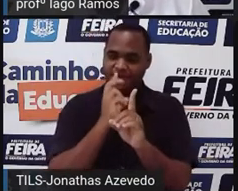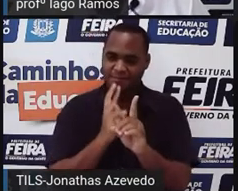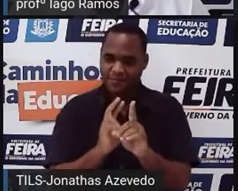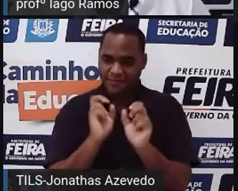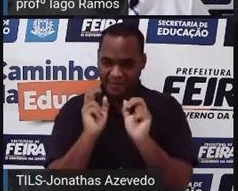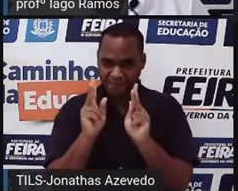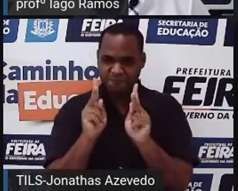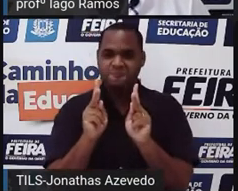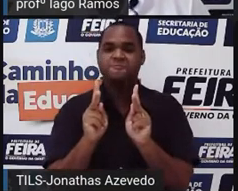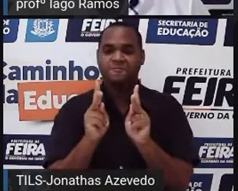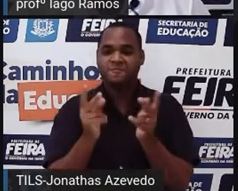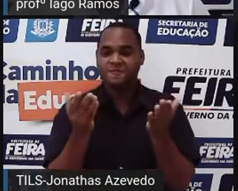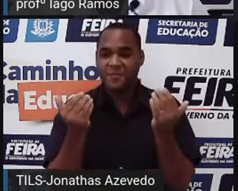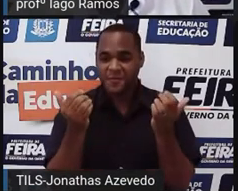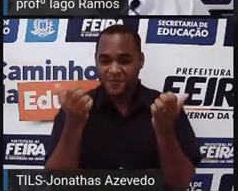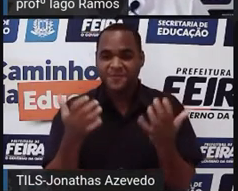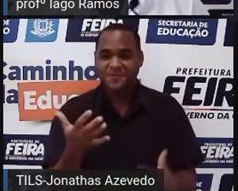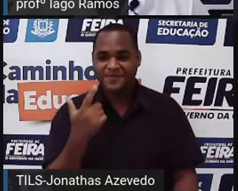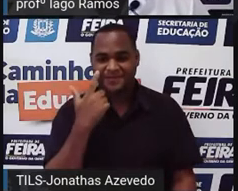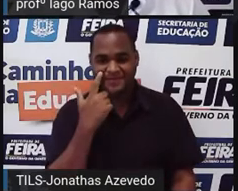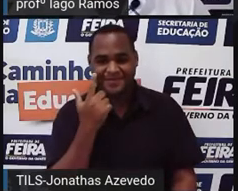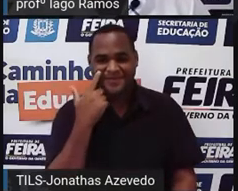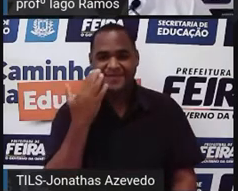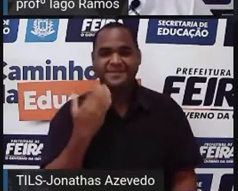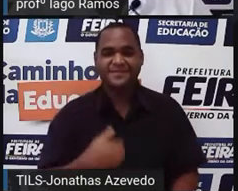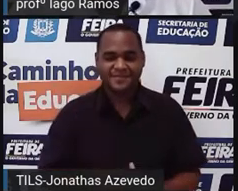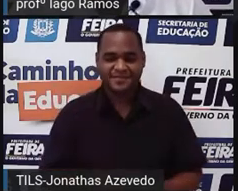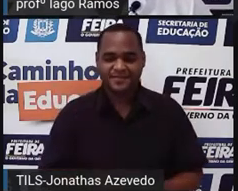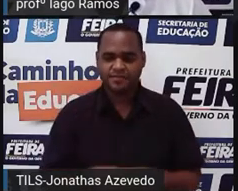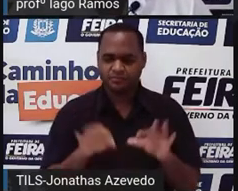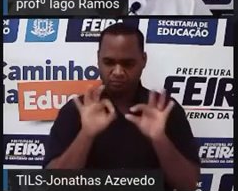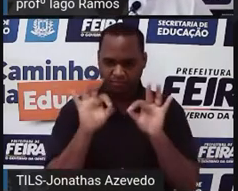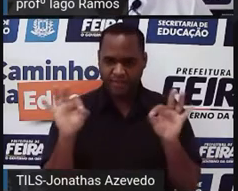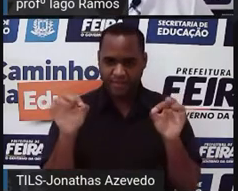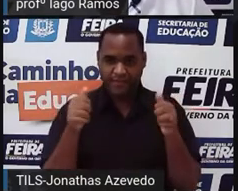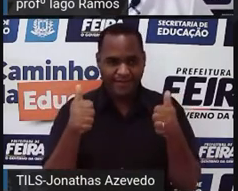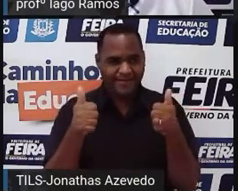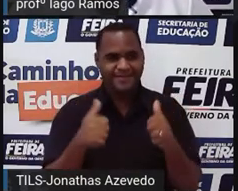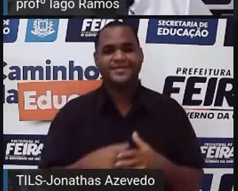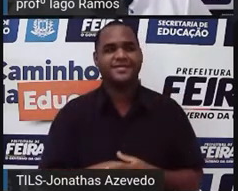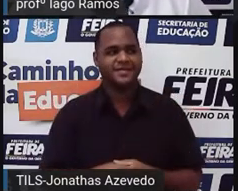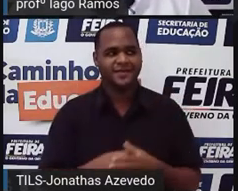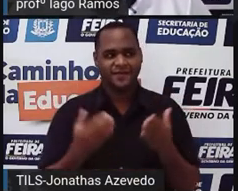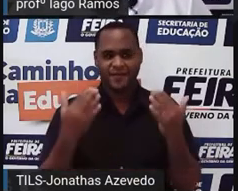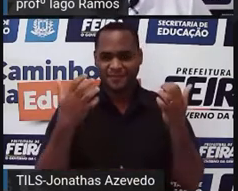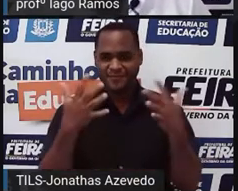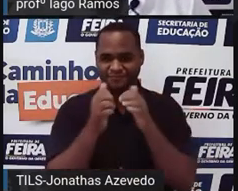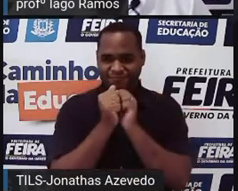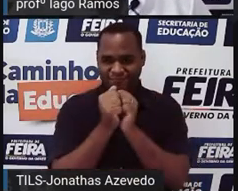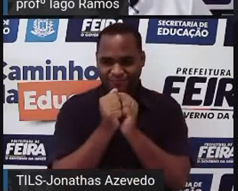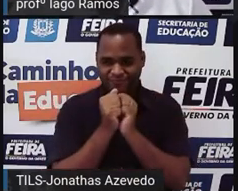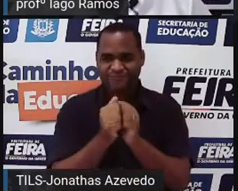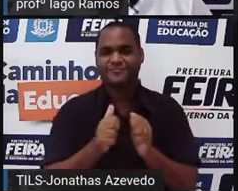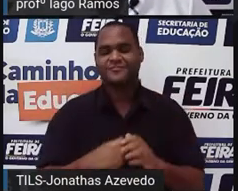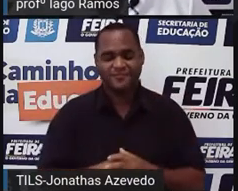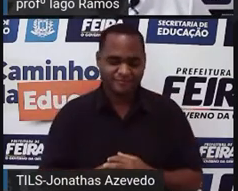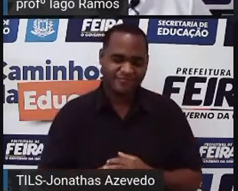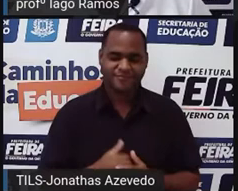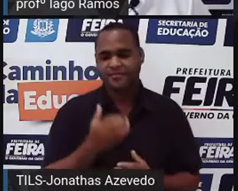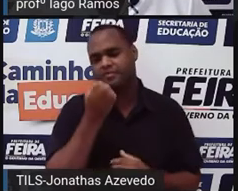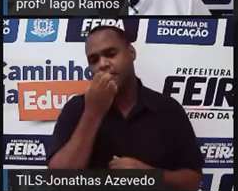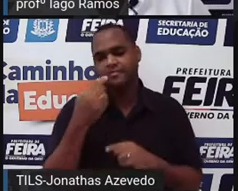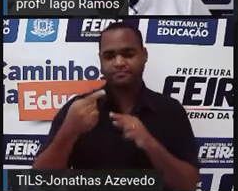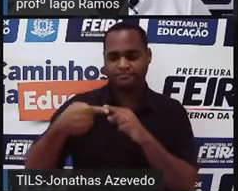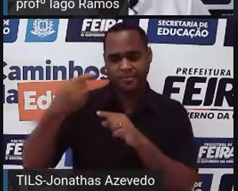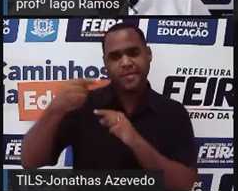bom? Então vamos lá? Tudo certo por aí? Vamos lá, vamos juntos. Bom, a